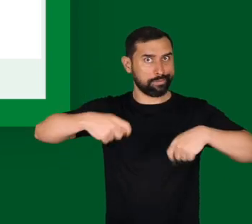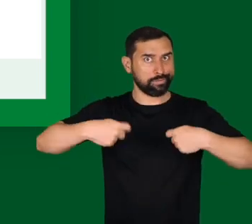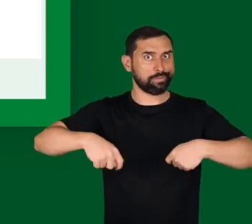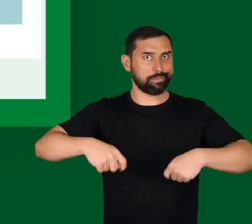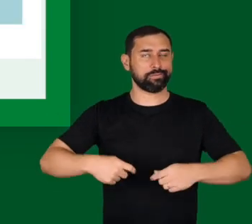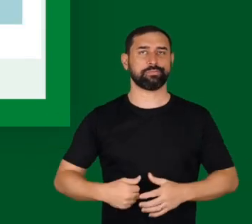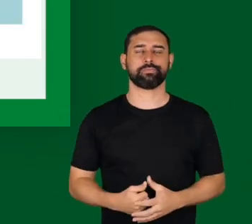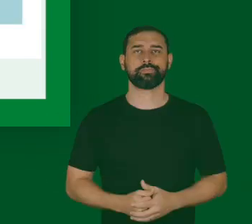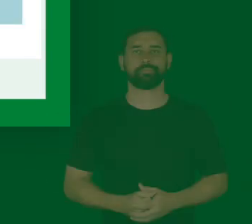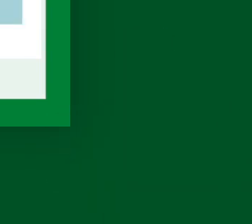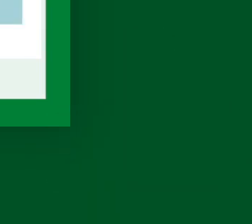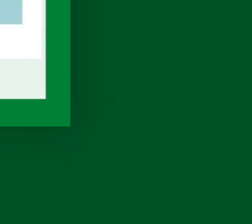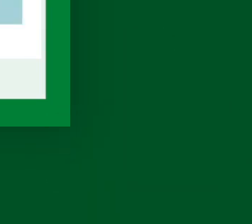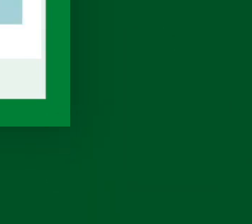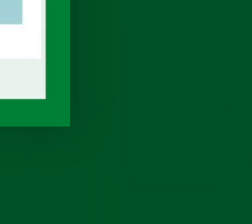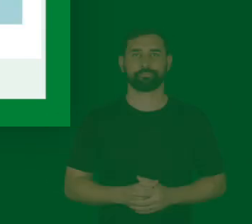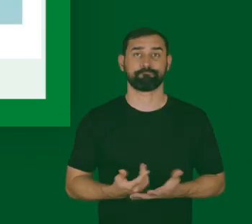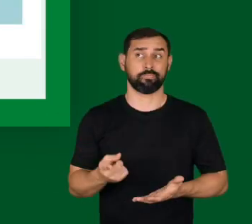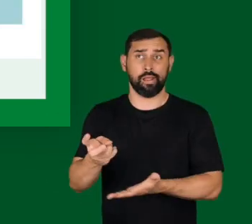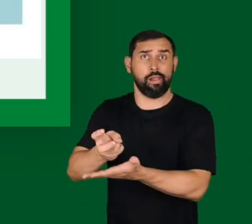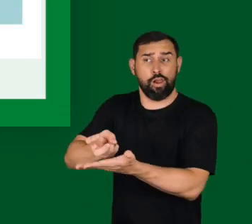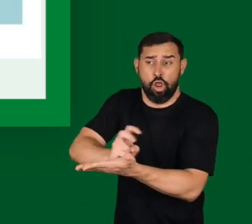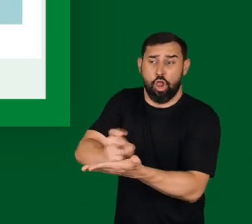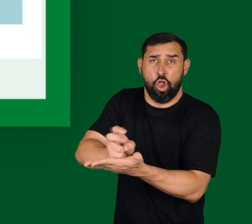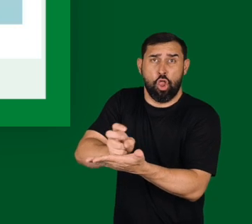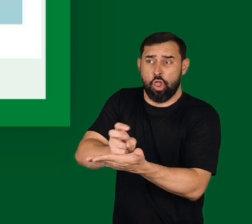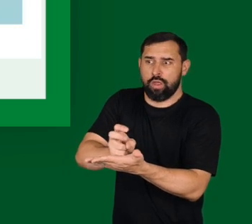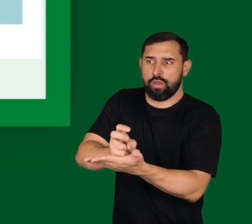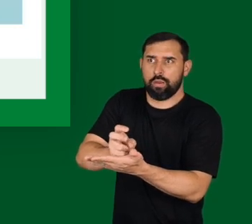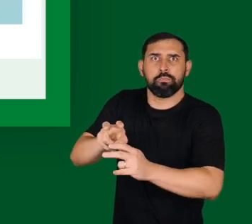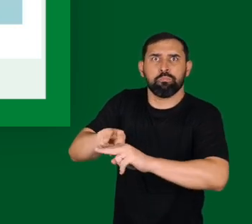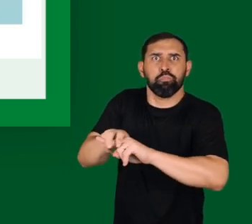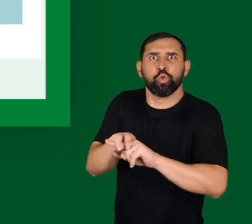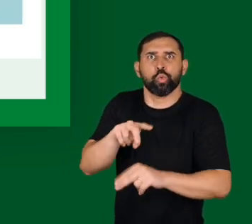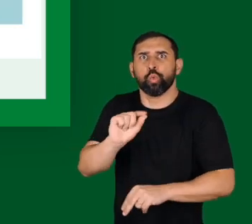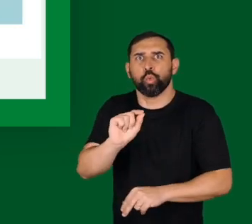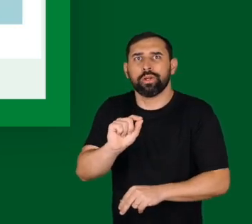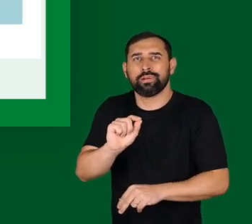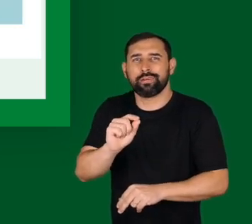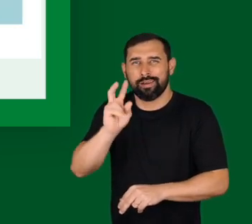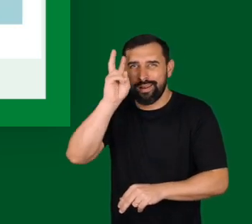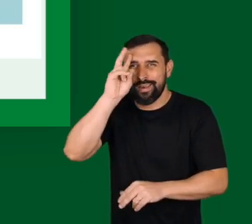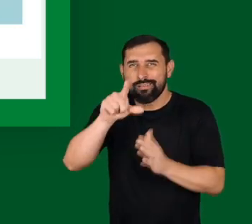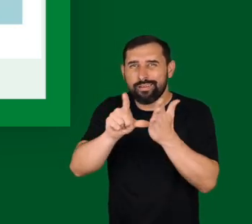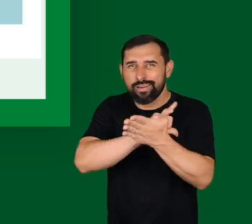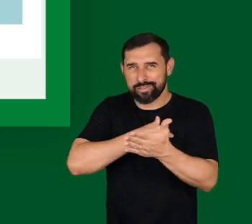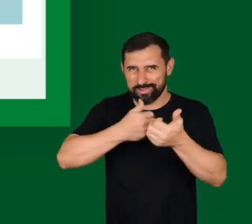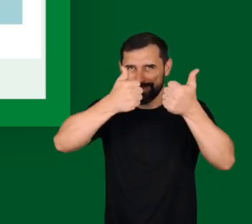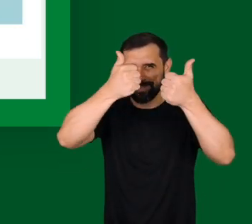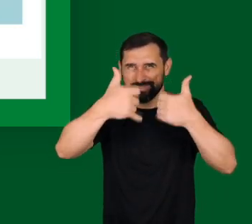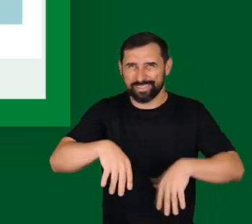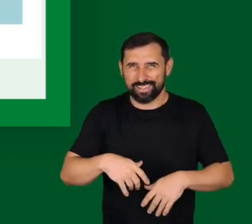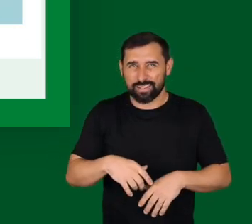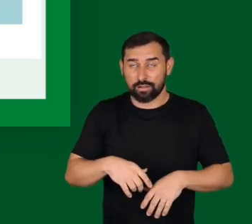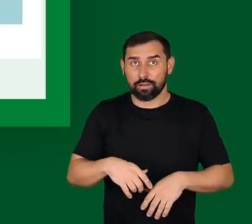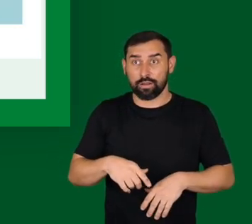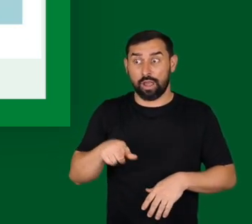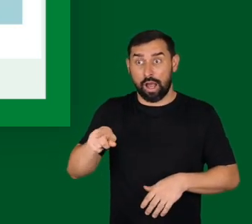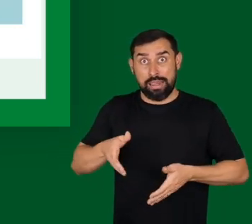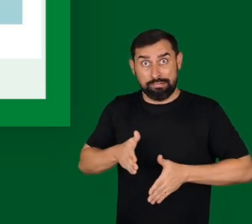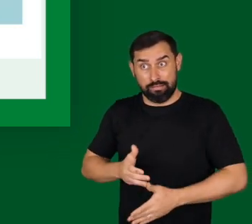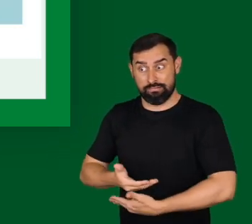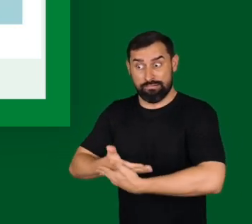fontanela até o dedão do pé, tá bom? Então, lembrar, se a gente for pensar um pouco nas causas que levam o bebê a